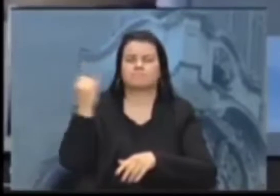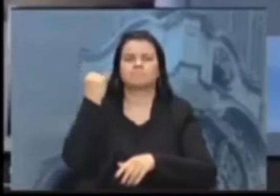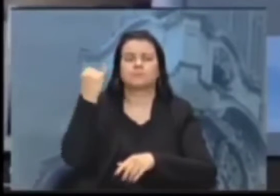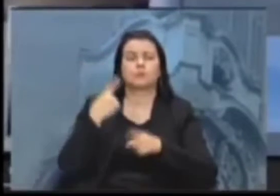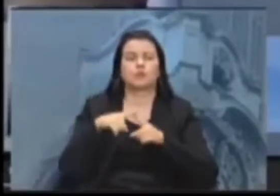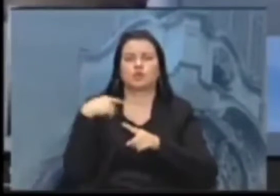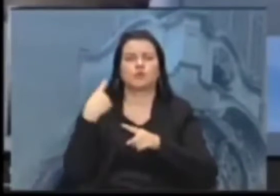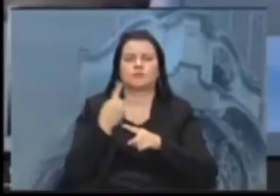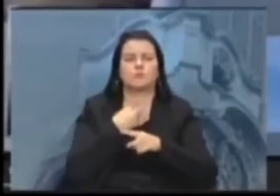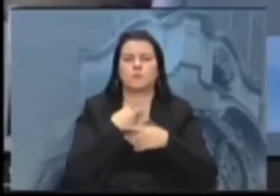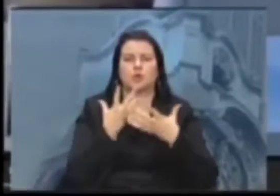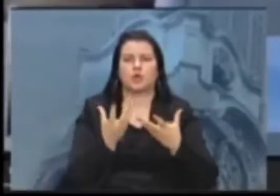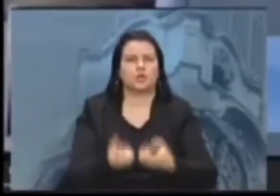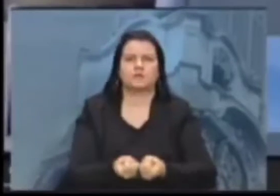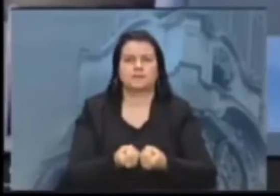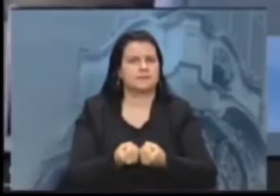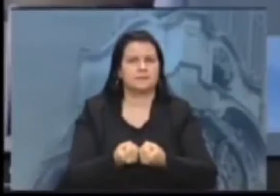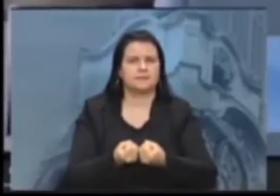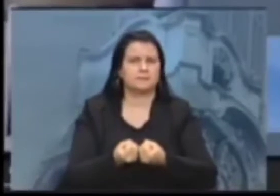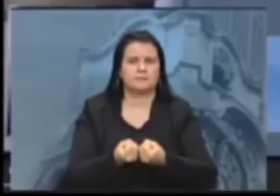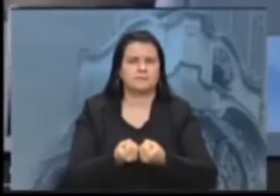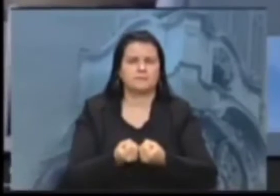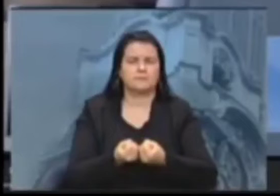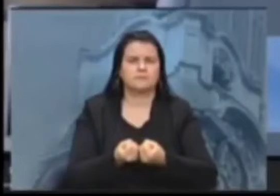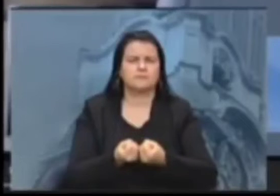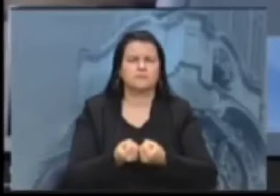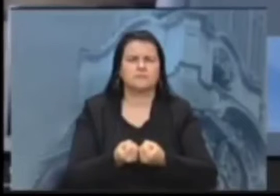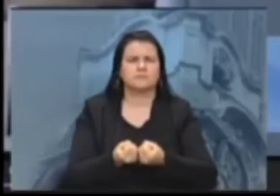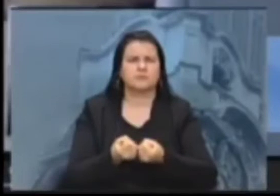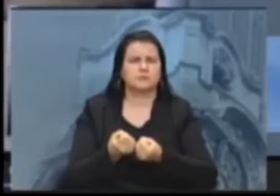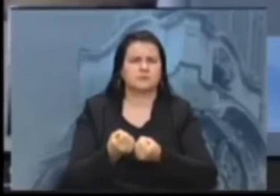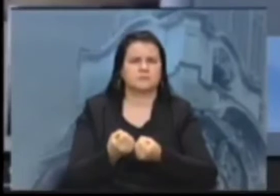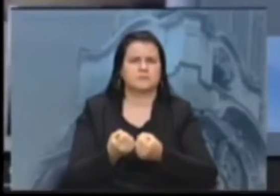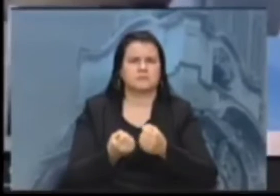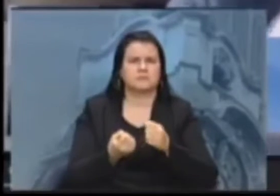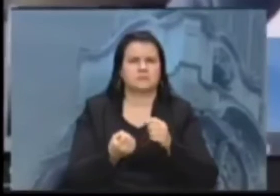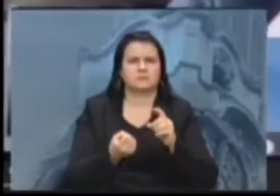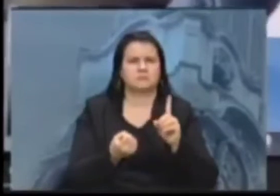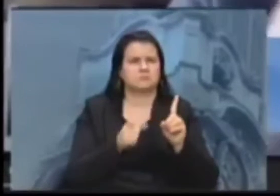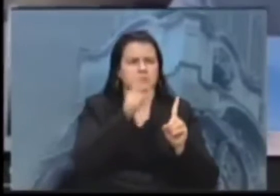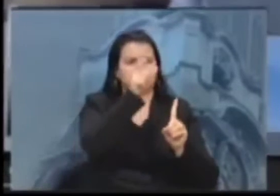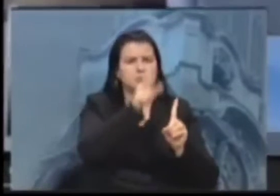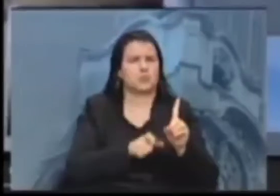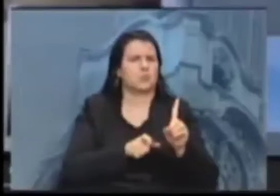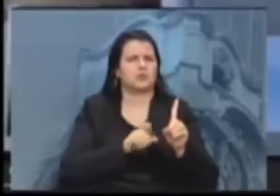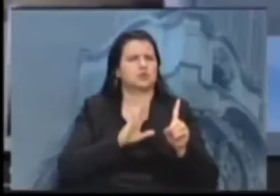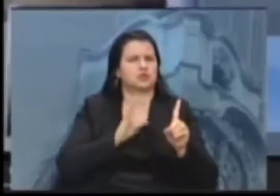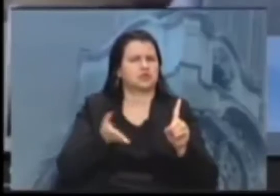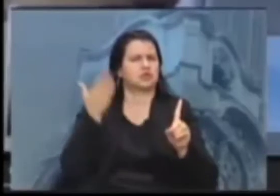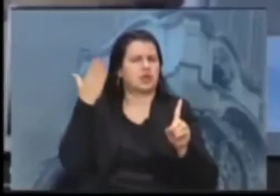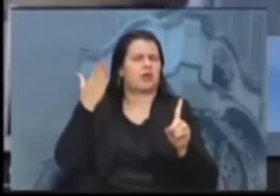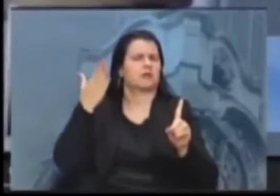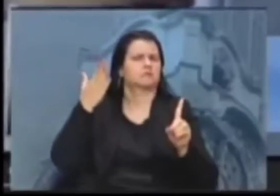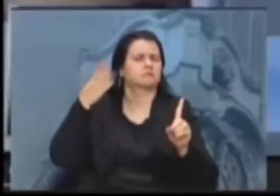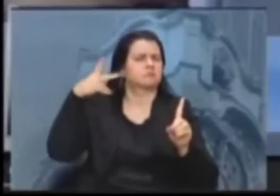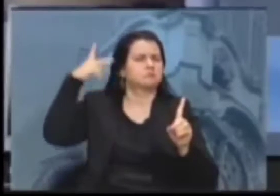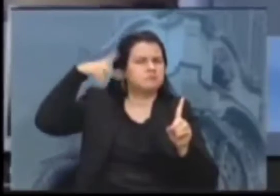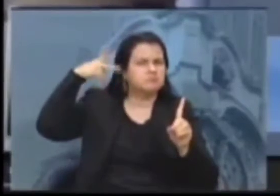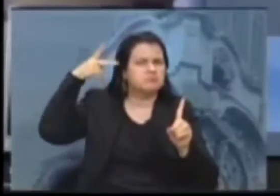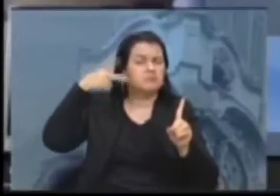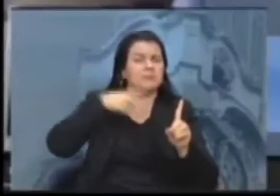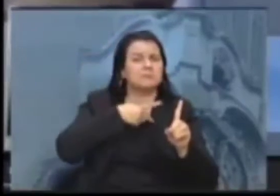não podemos aceitar que alguém que já foi parlamentar, que é presidente de um